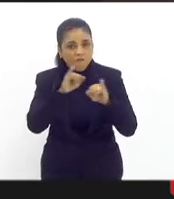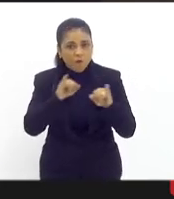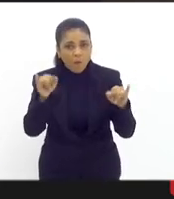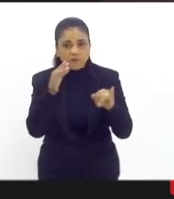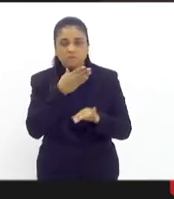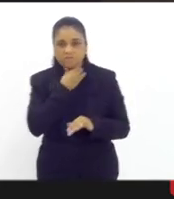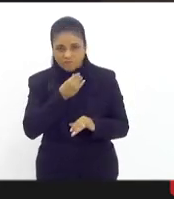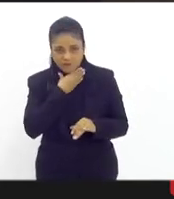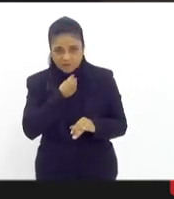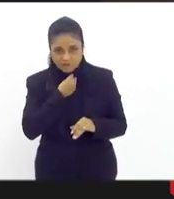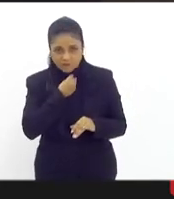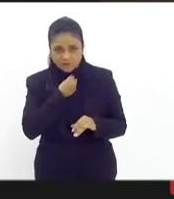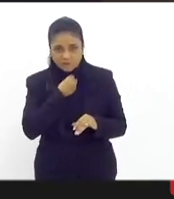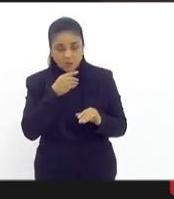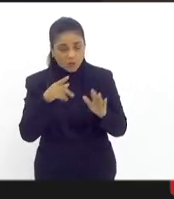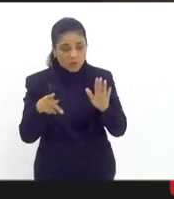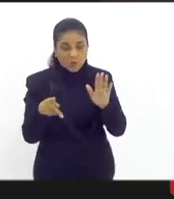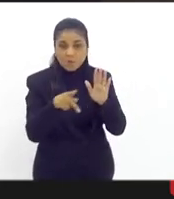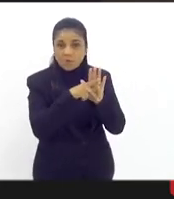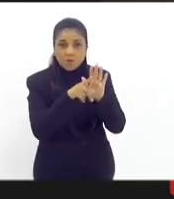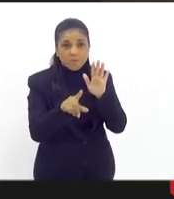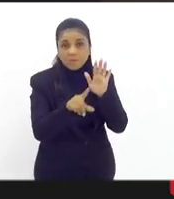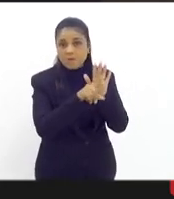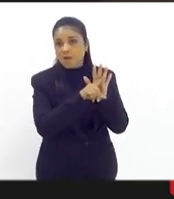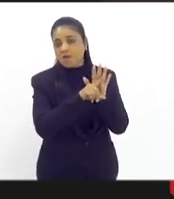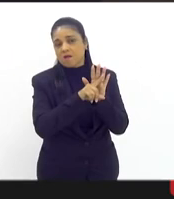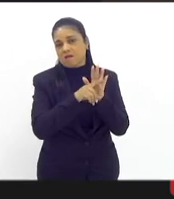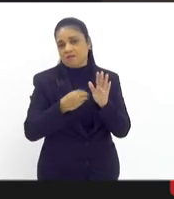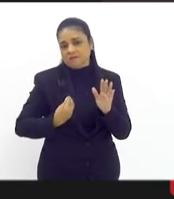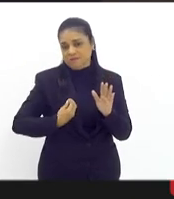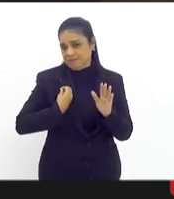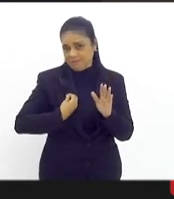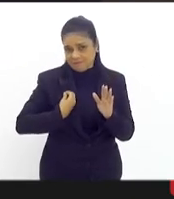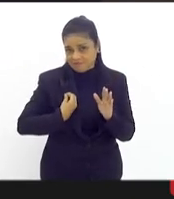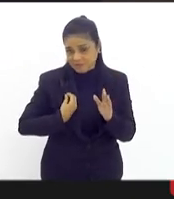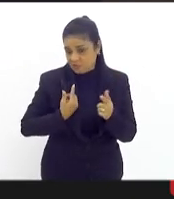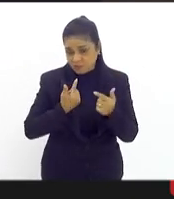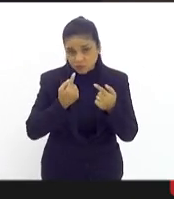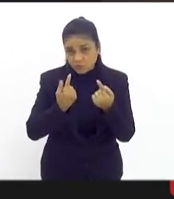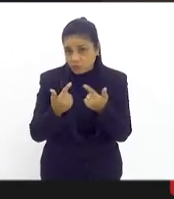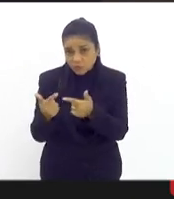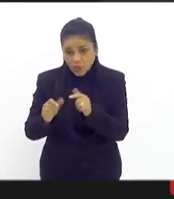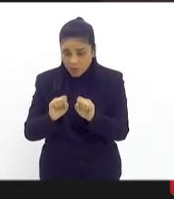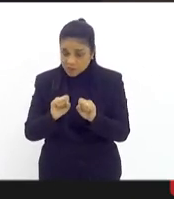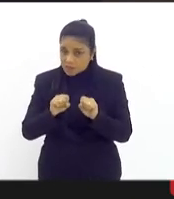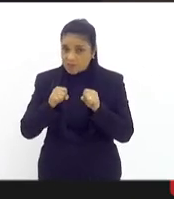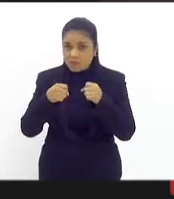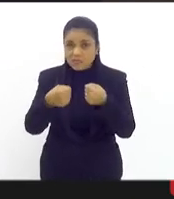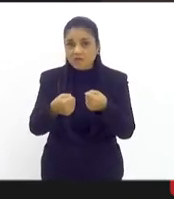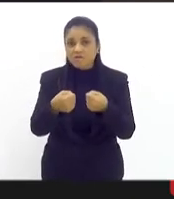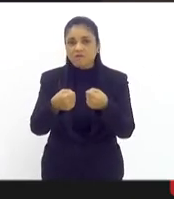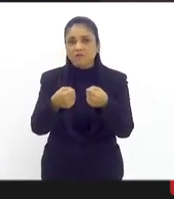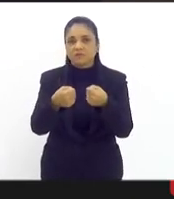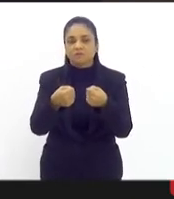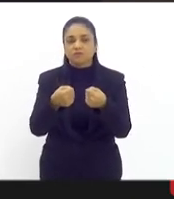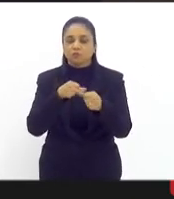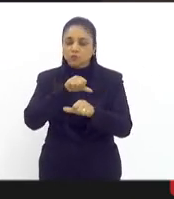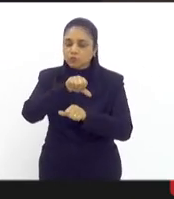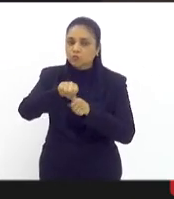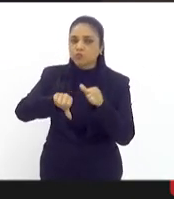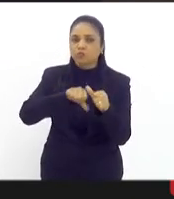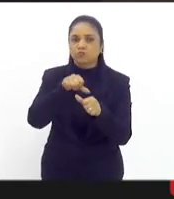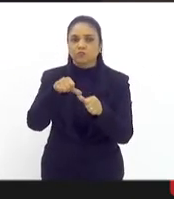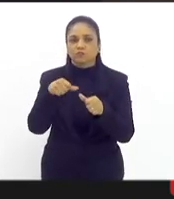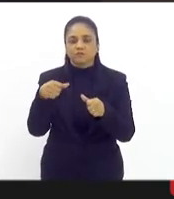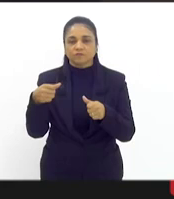estar sendo proposto, ele não pode existir se não há uma defesa pela revogação integral do novo ensino médio, dessa